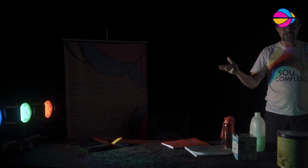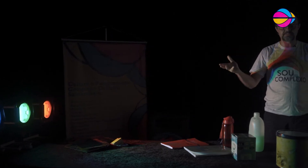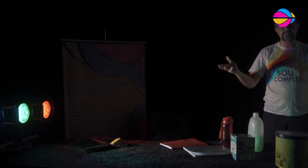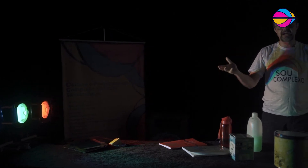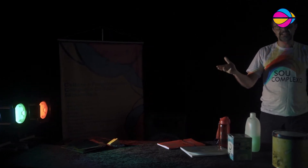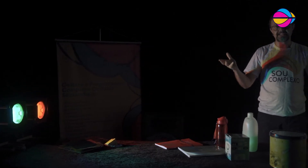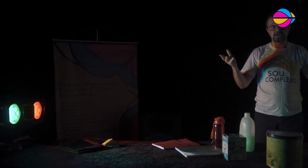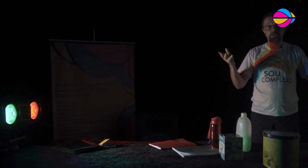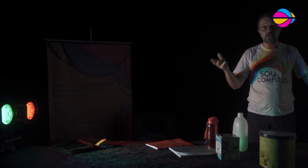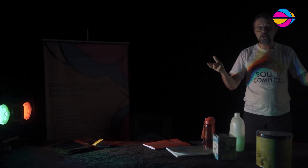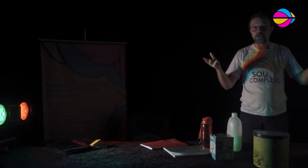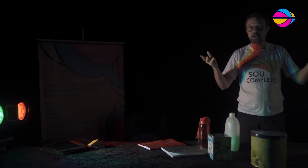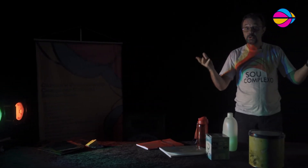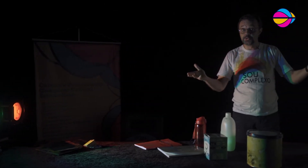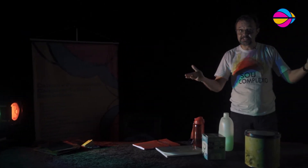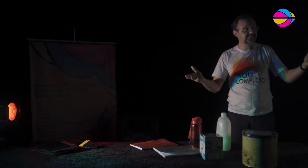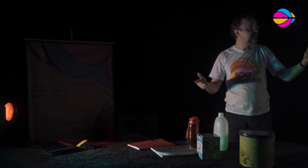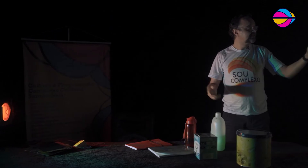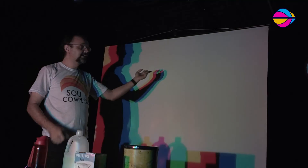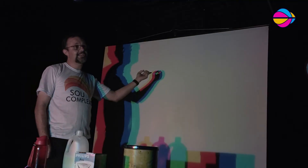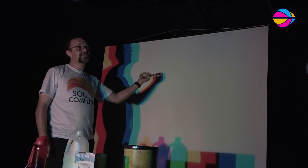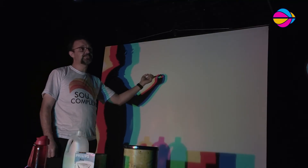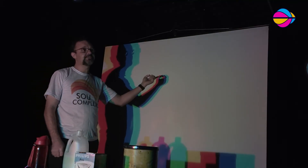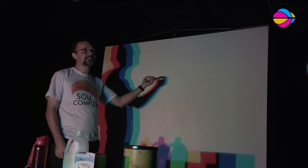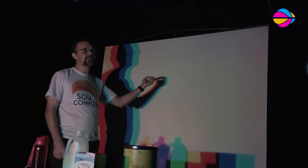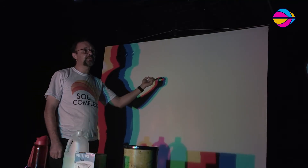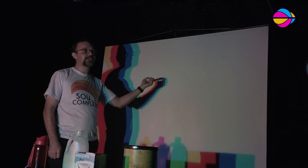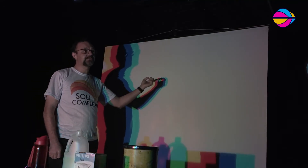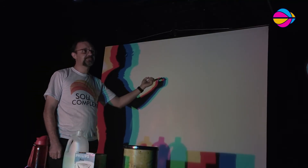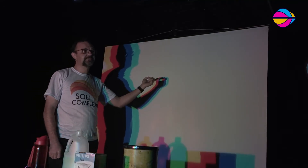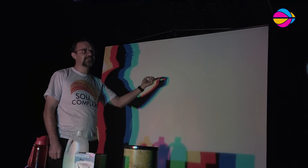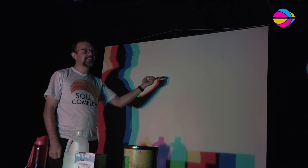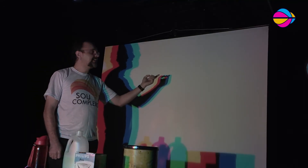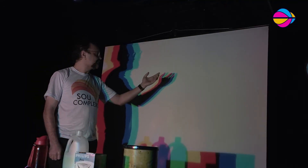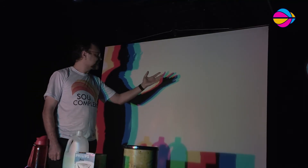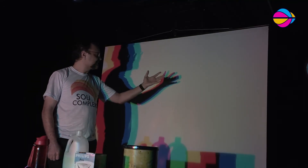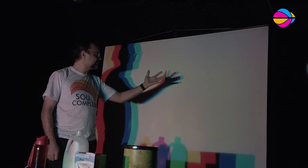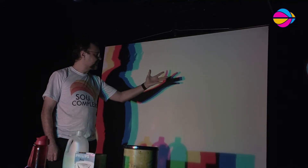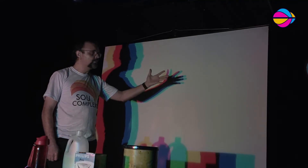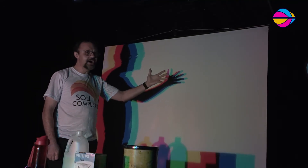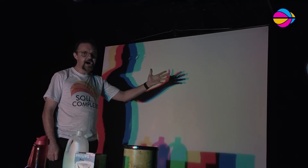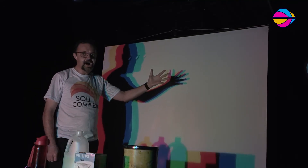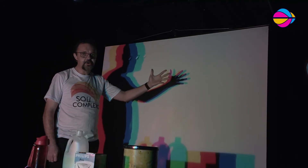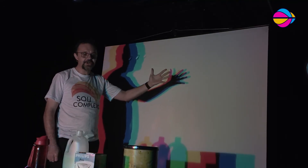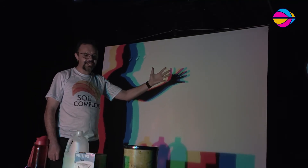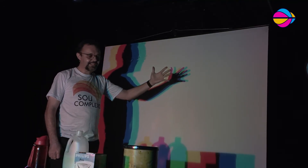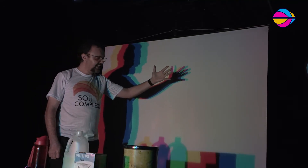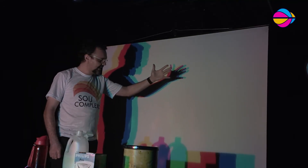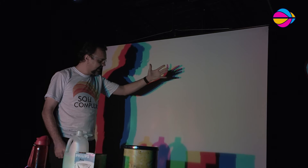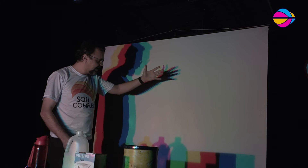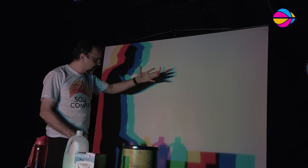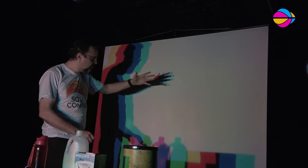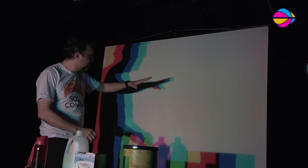3 cores primárias da cor luz, a nossa superfície ficou branco. E aí você deve estar falando, uau,